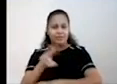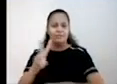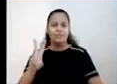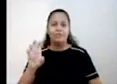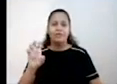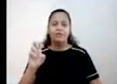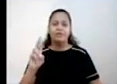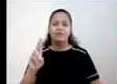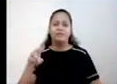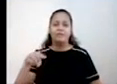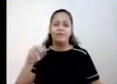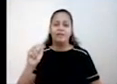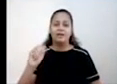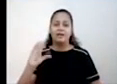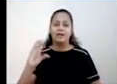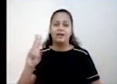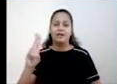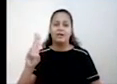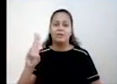vernacular.